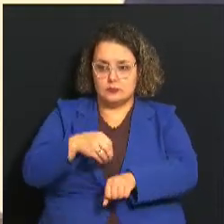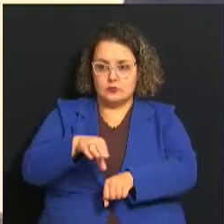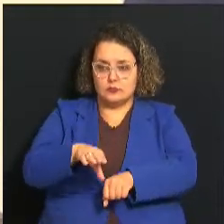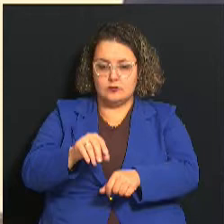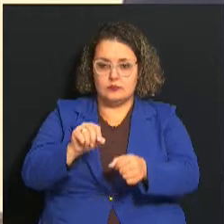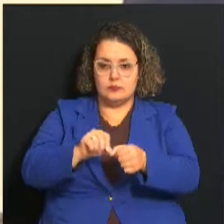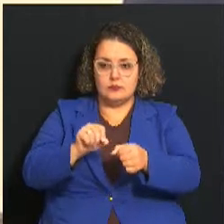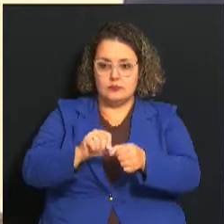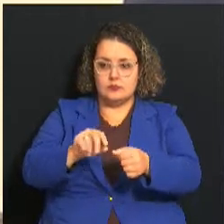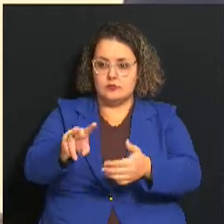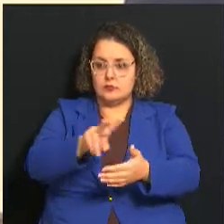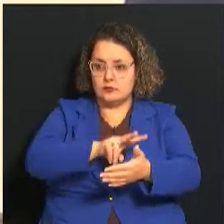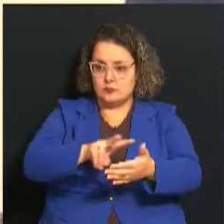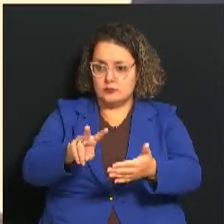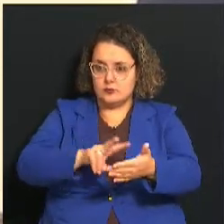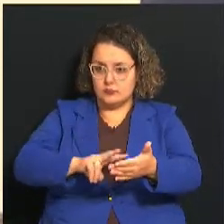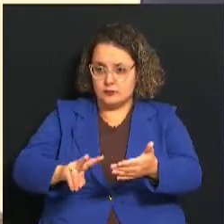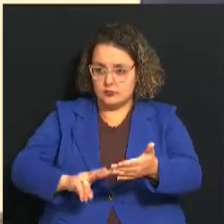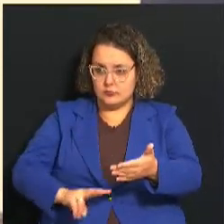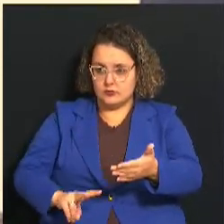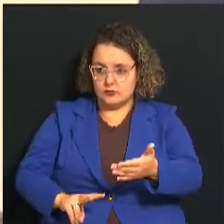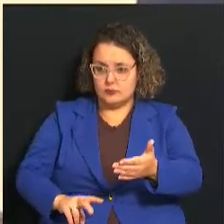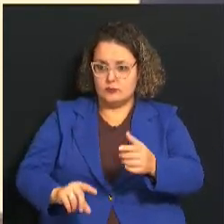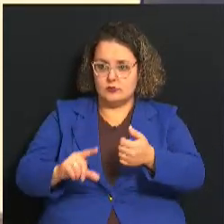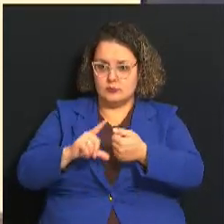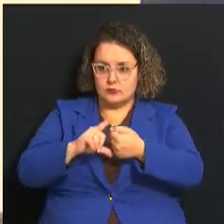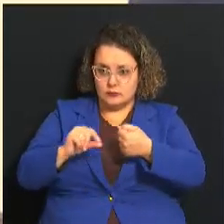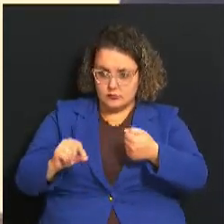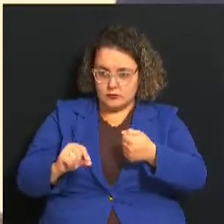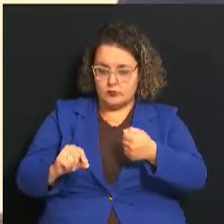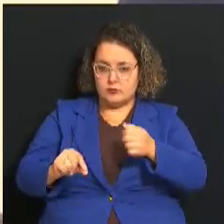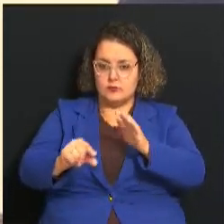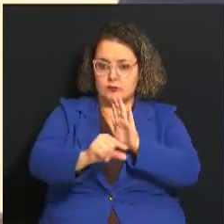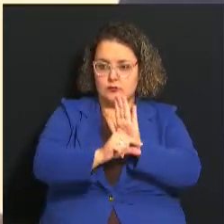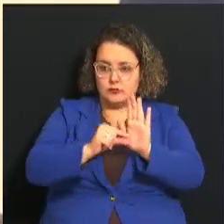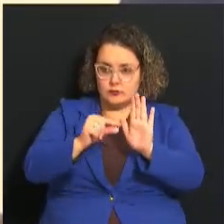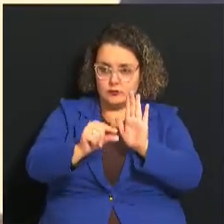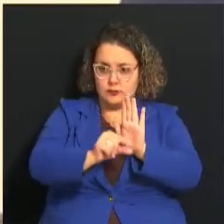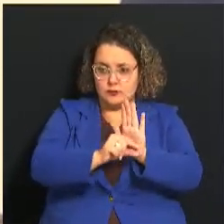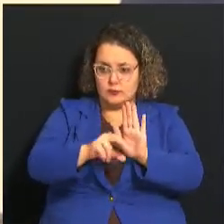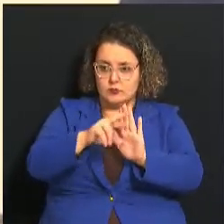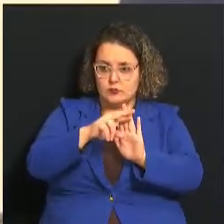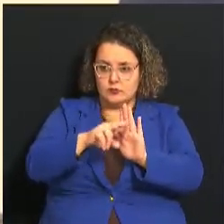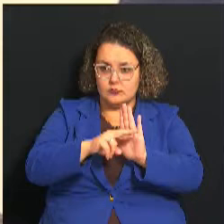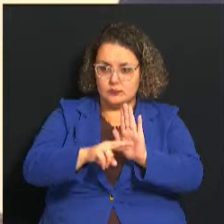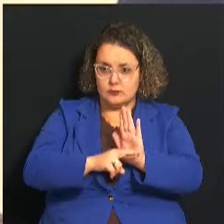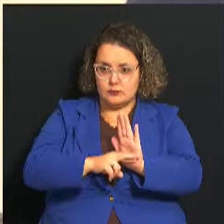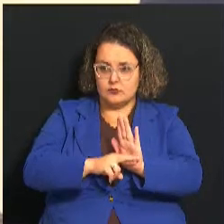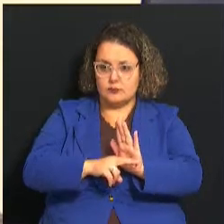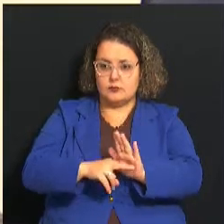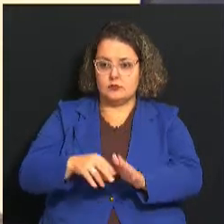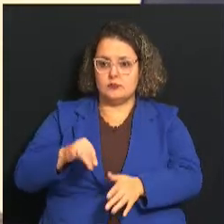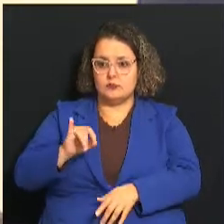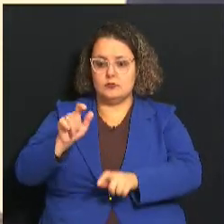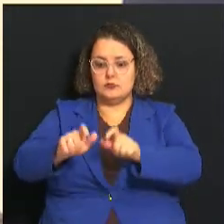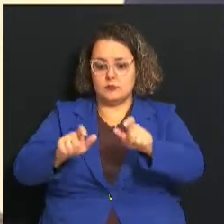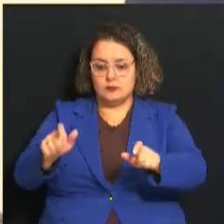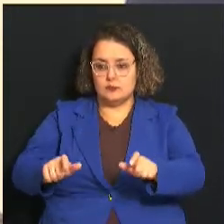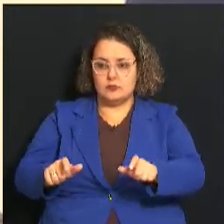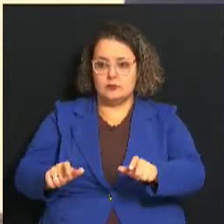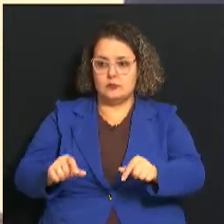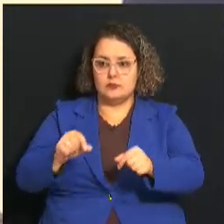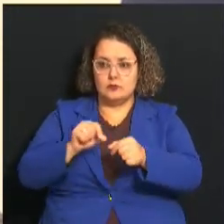a leitura, artigo por artigo, dessa minuta de regimento, e se alguém tiver que fazer